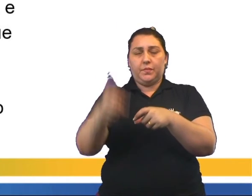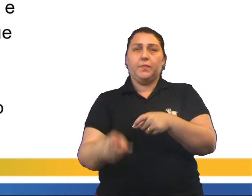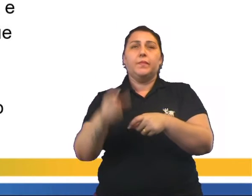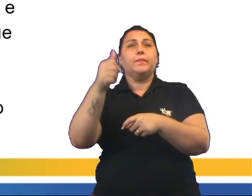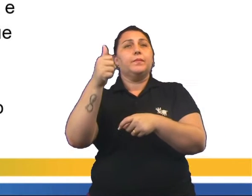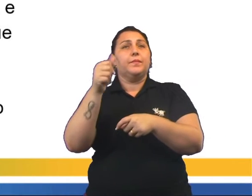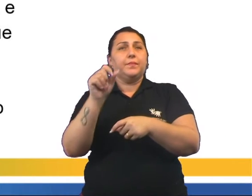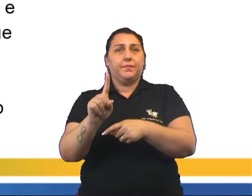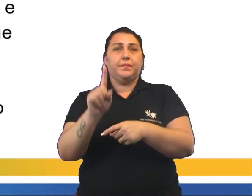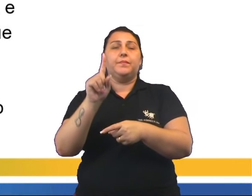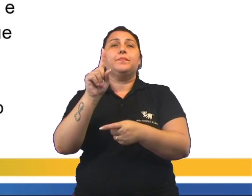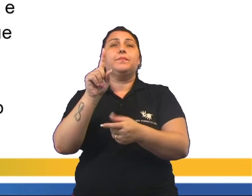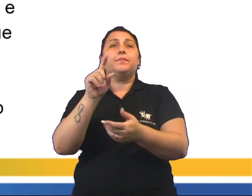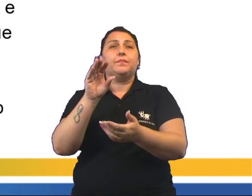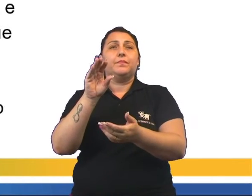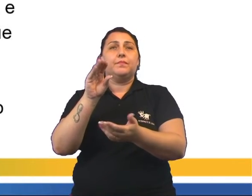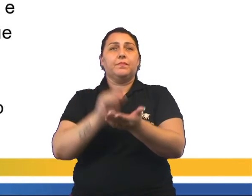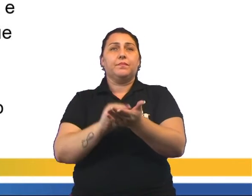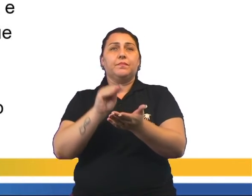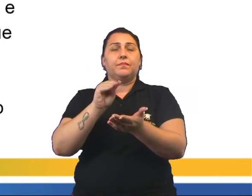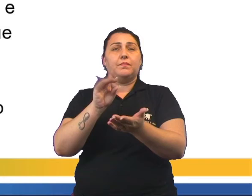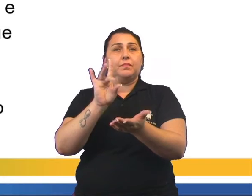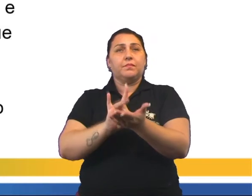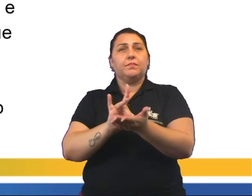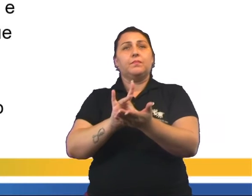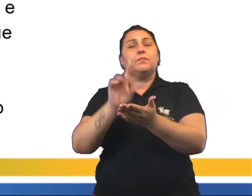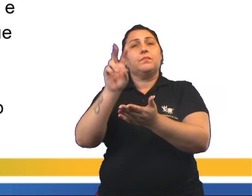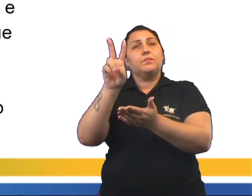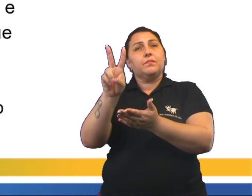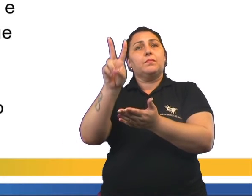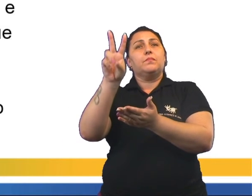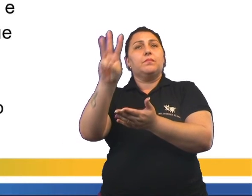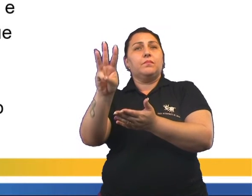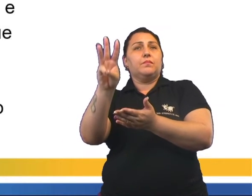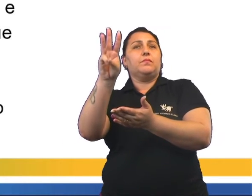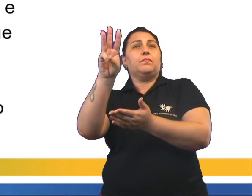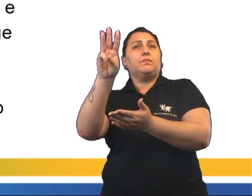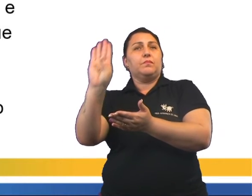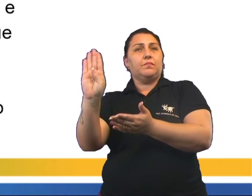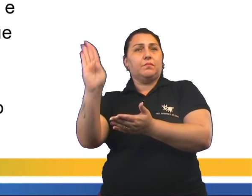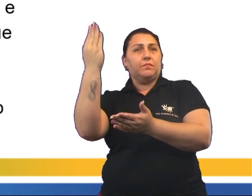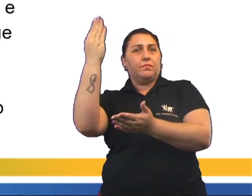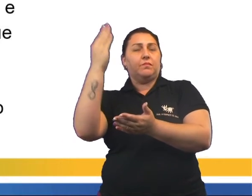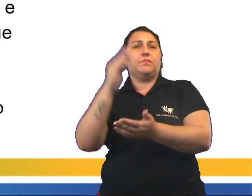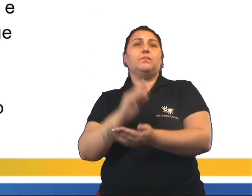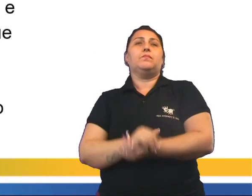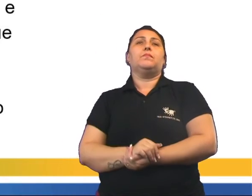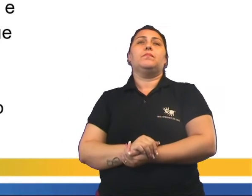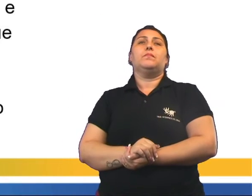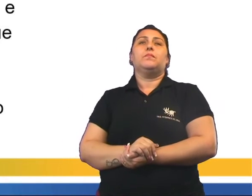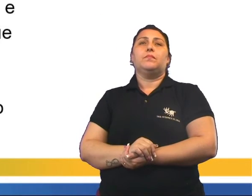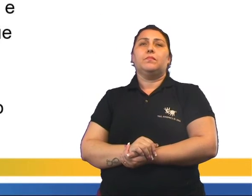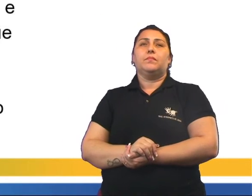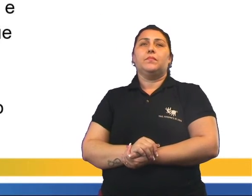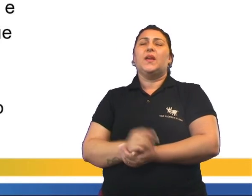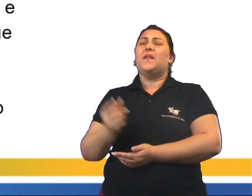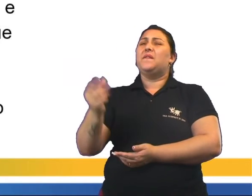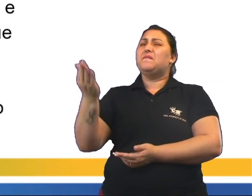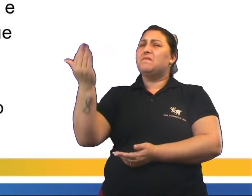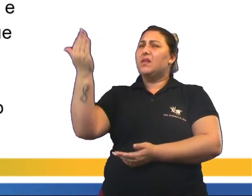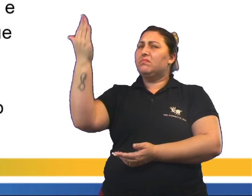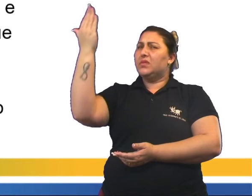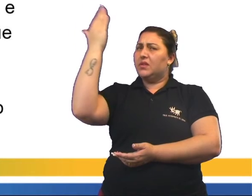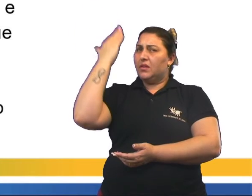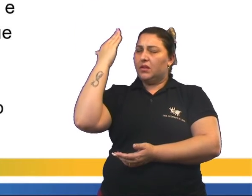1 era verdadeira, a 2 era falsa, a 3 também, porque a concentração fundiária no Brasil é uma questão antiga,